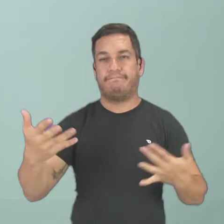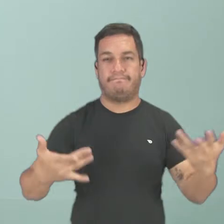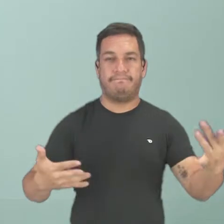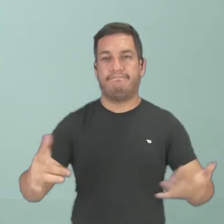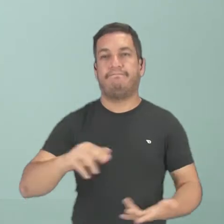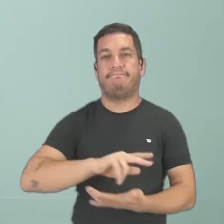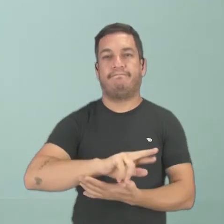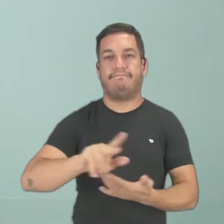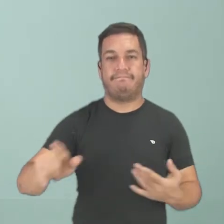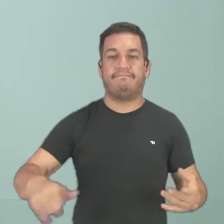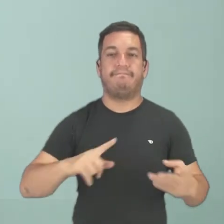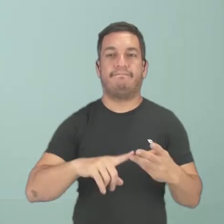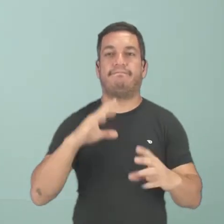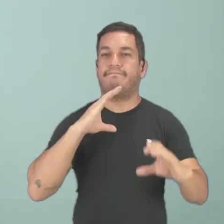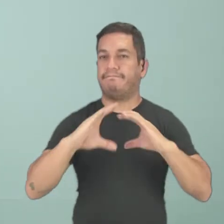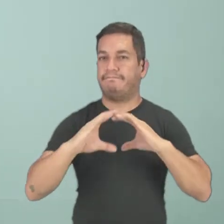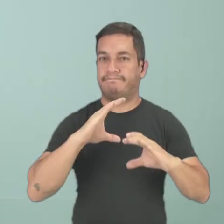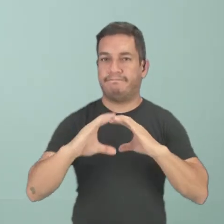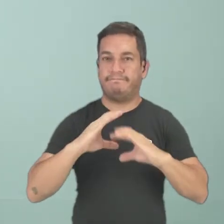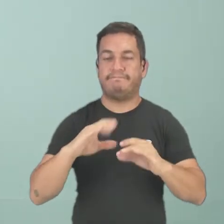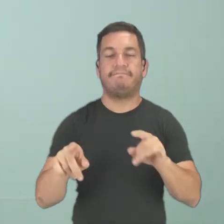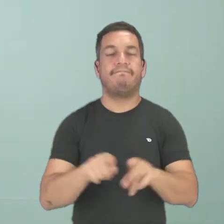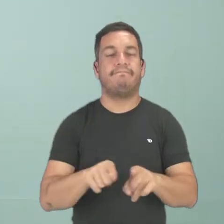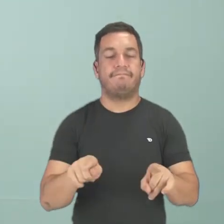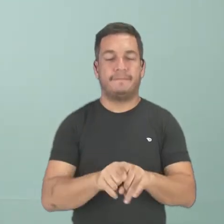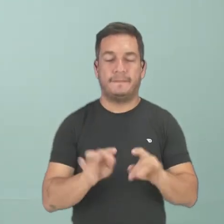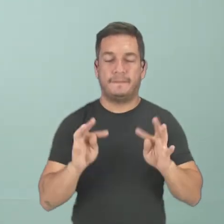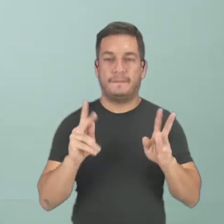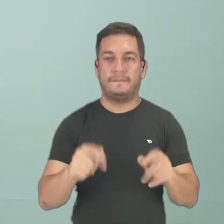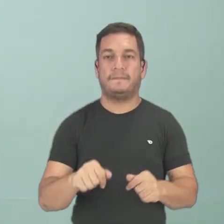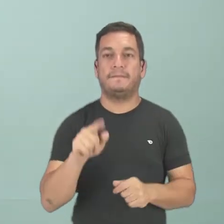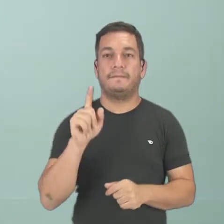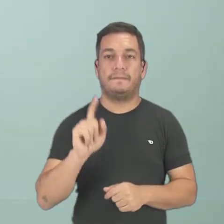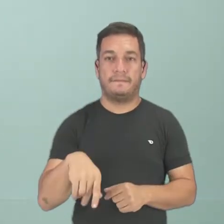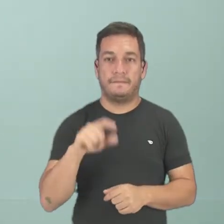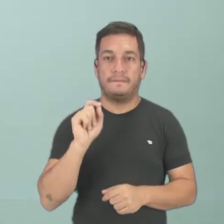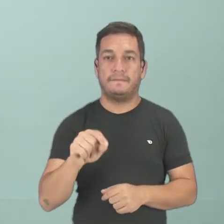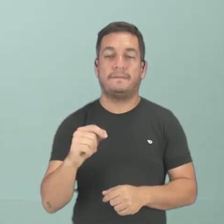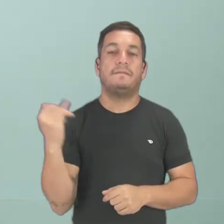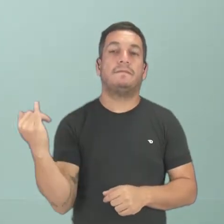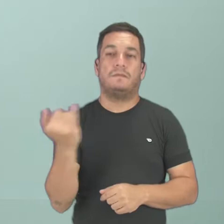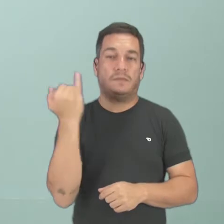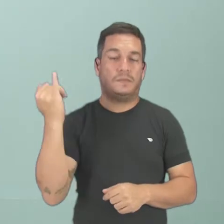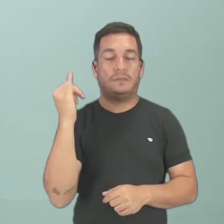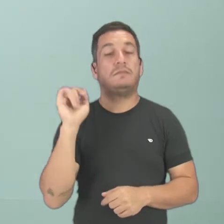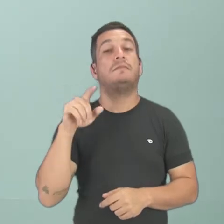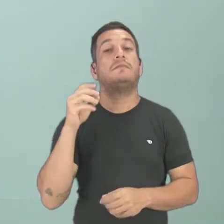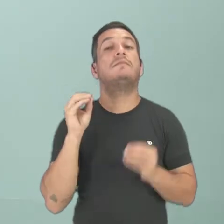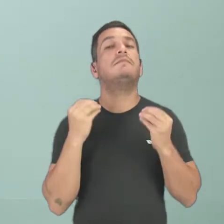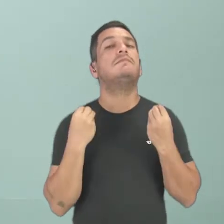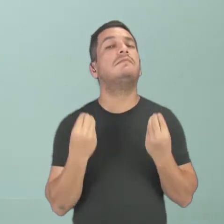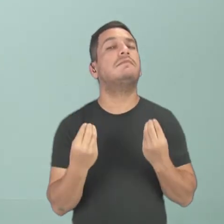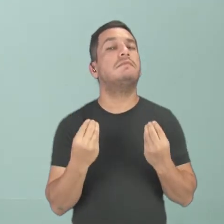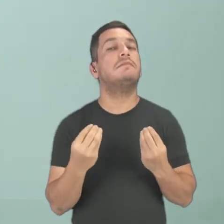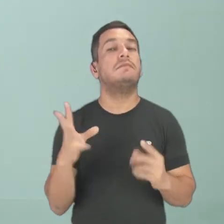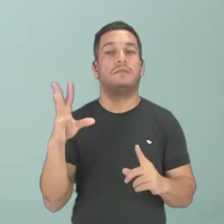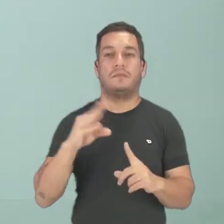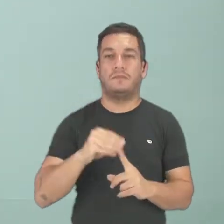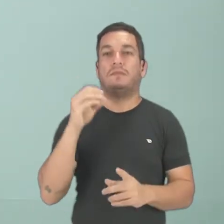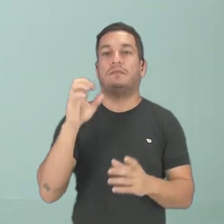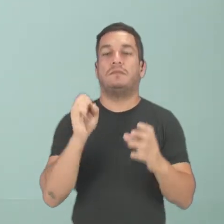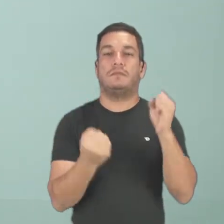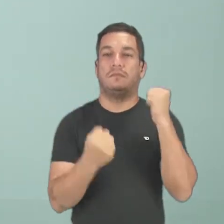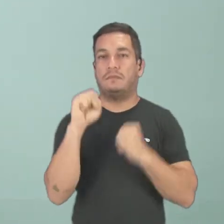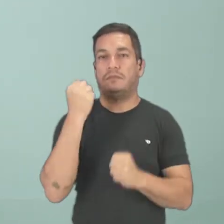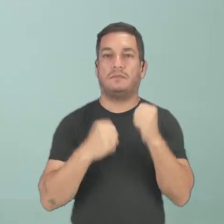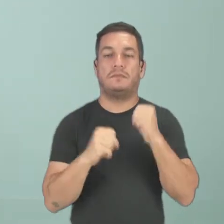transporte, comunicação, tudo isso é necessário para que essas indústrias elas venham para